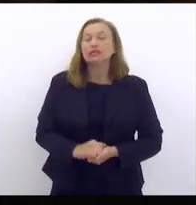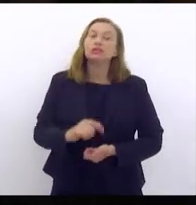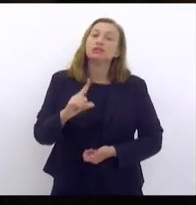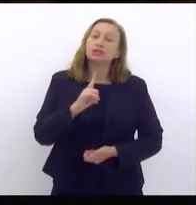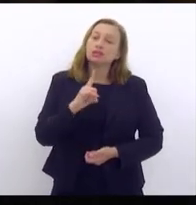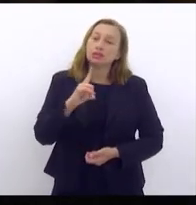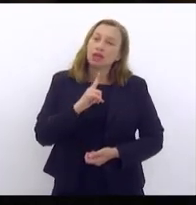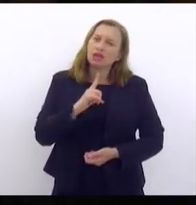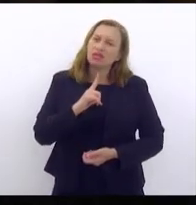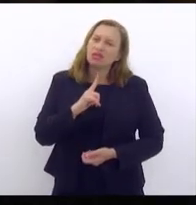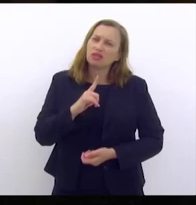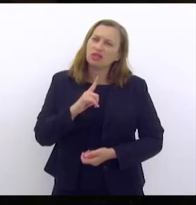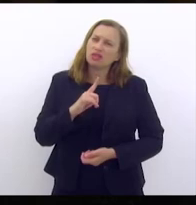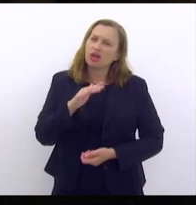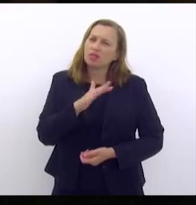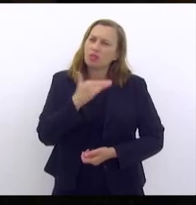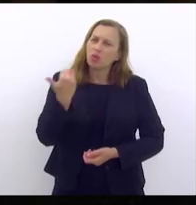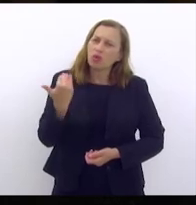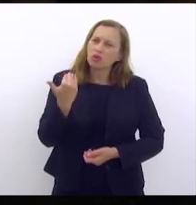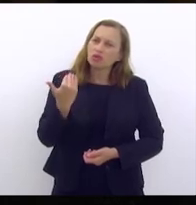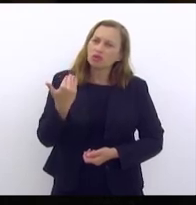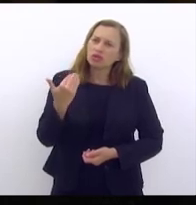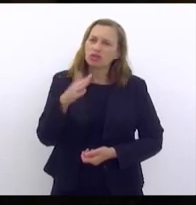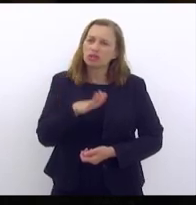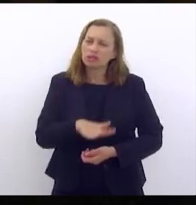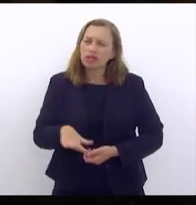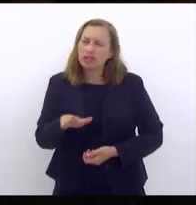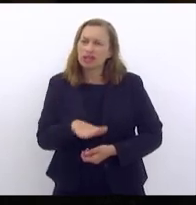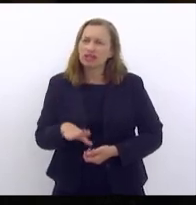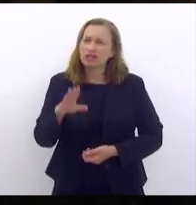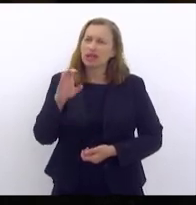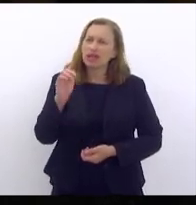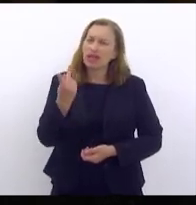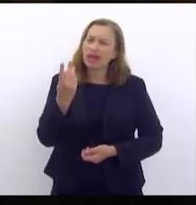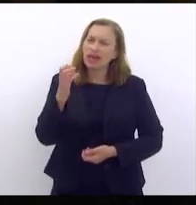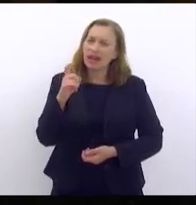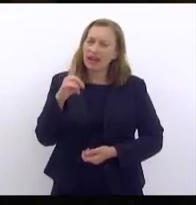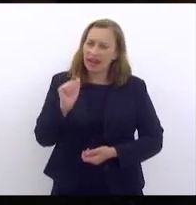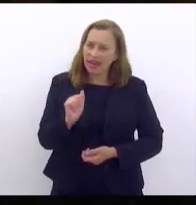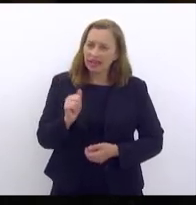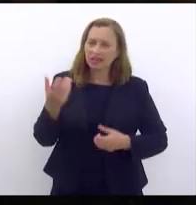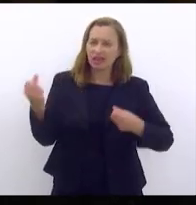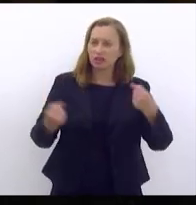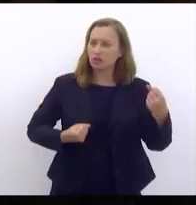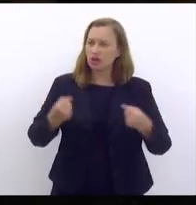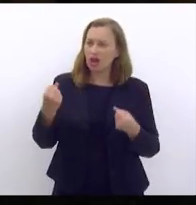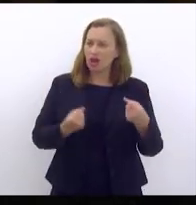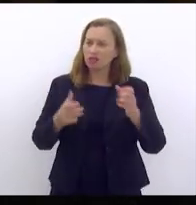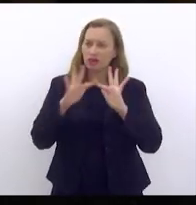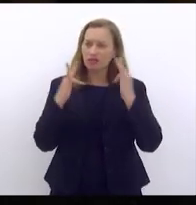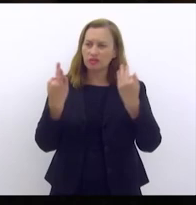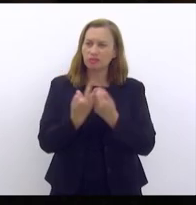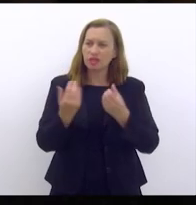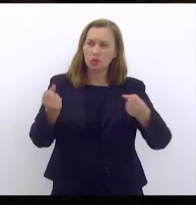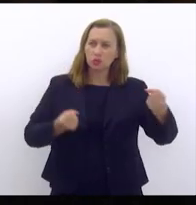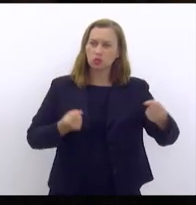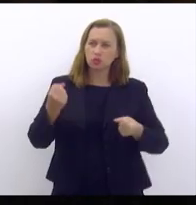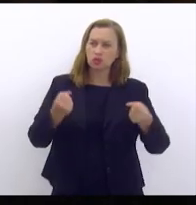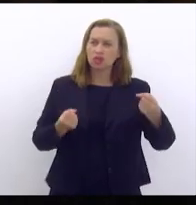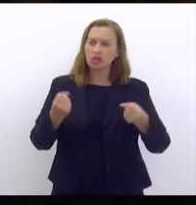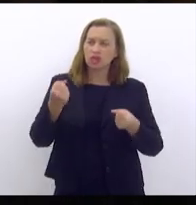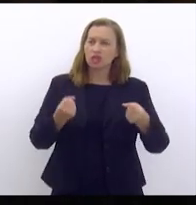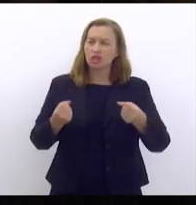aí o assassinato da pequena Helena, que estava no carro da sua família no dia do feriado